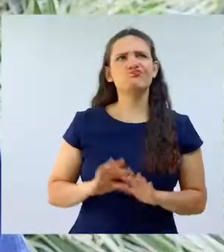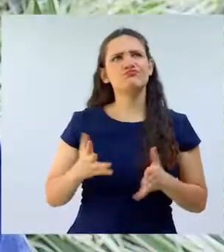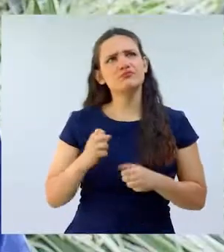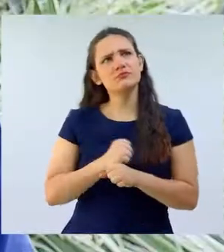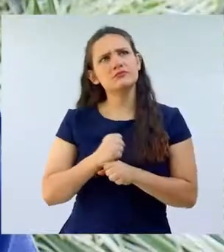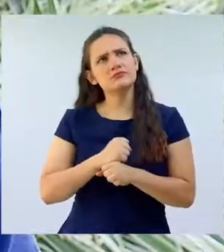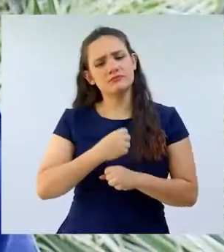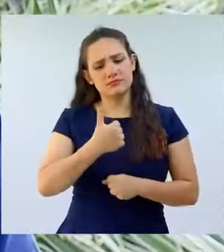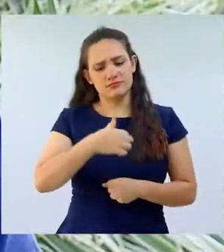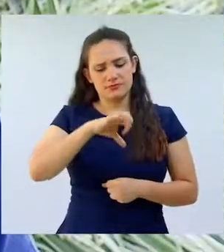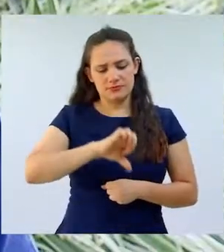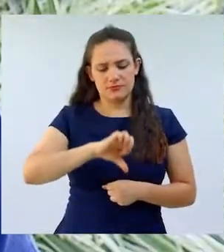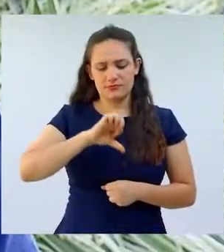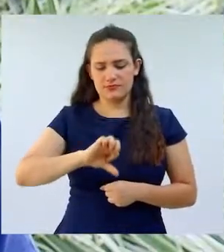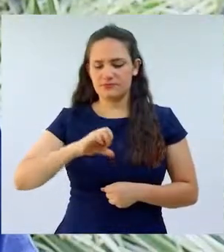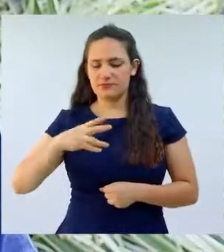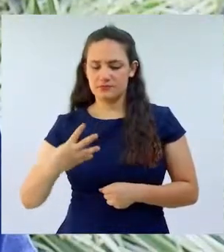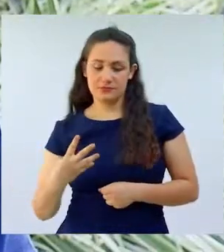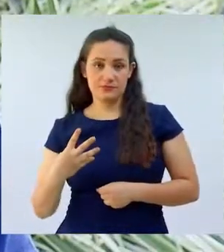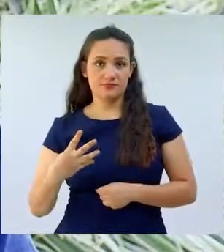em 94,